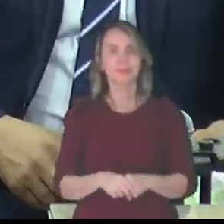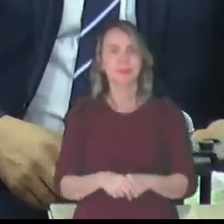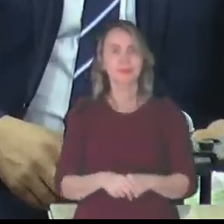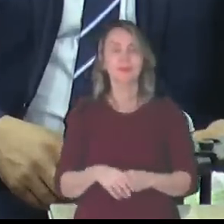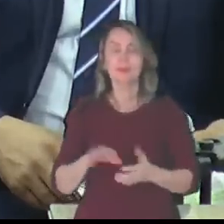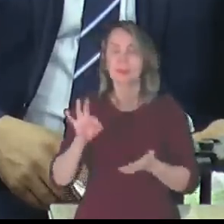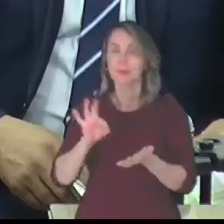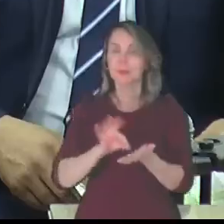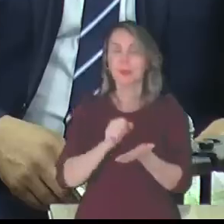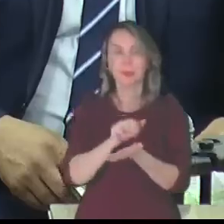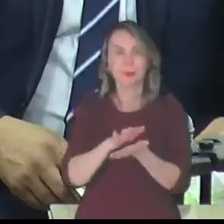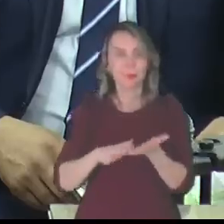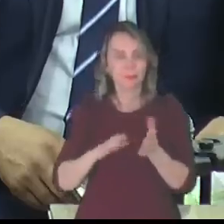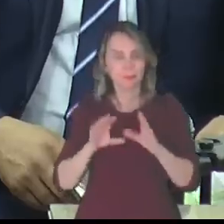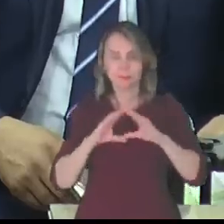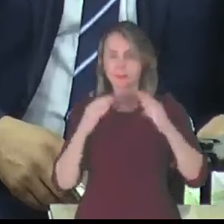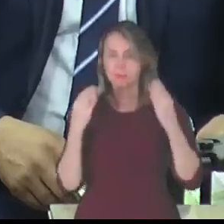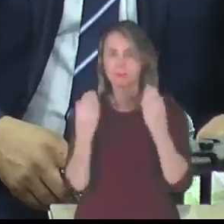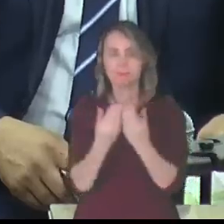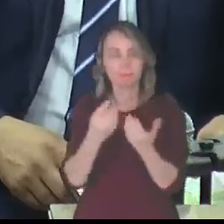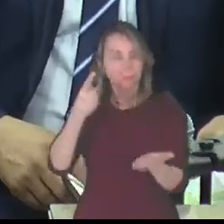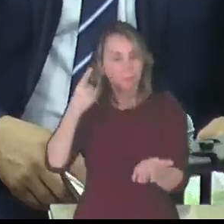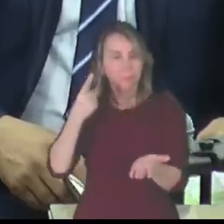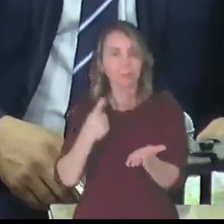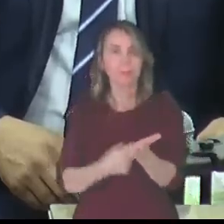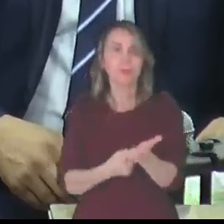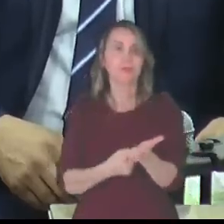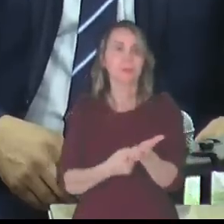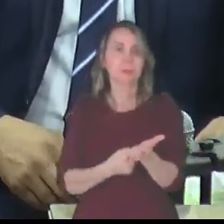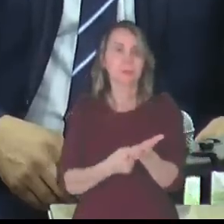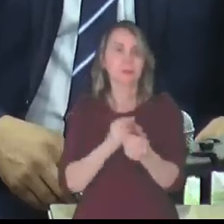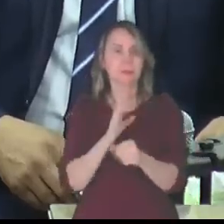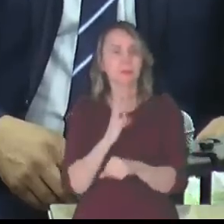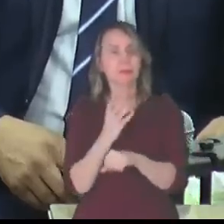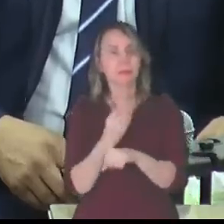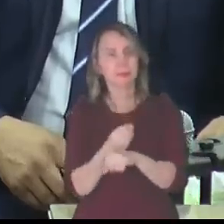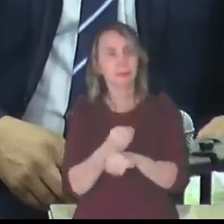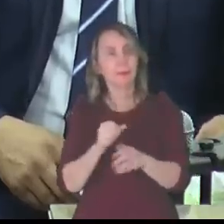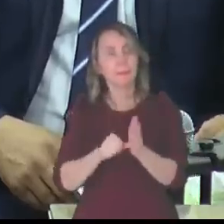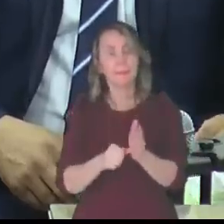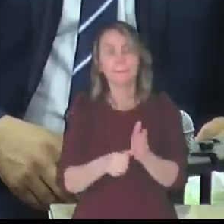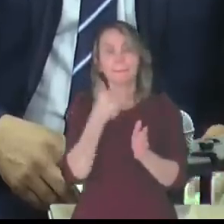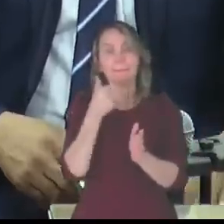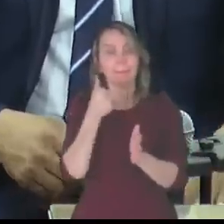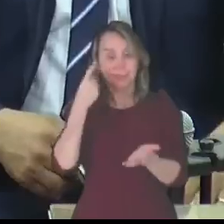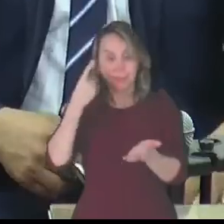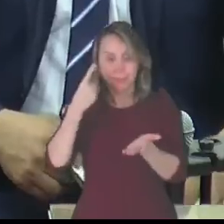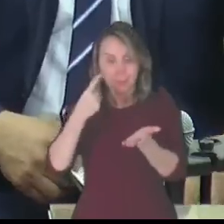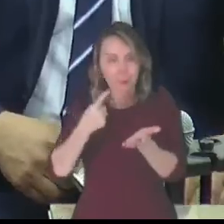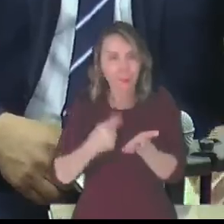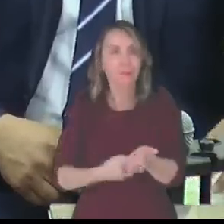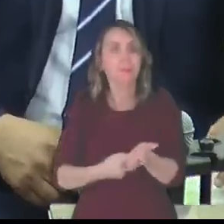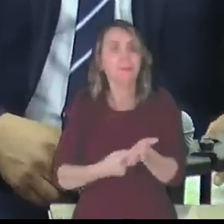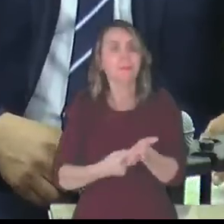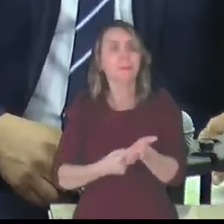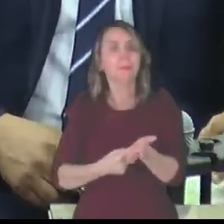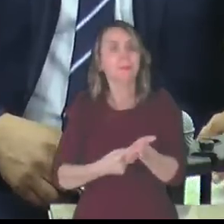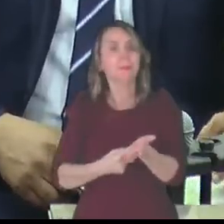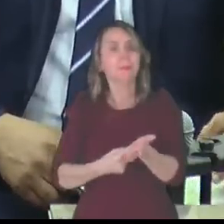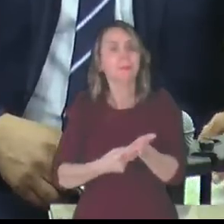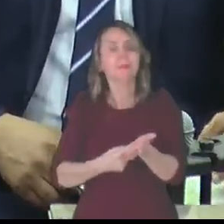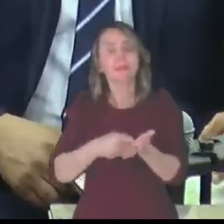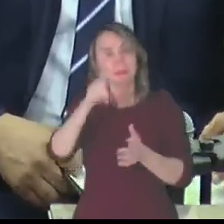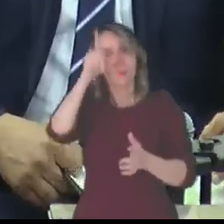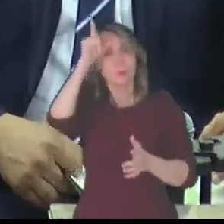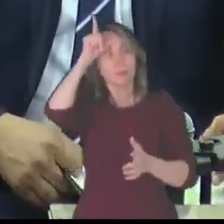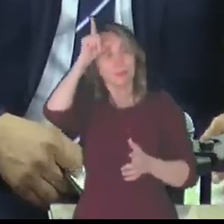foi o primeiro Concílio da igreja não foi em Atos 15 não foi primeiro conselho foi lá em Atos 15 Pois é o único Capítulo de Atos que